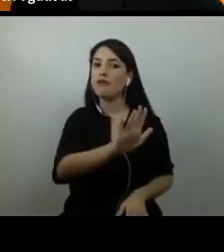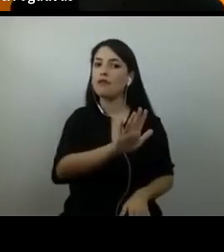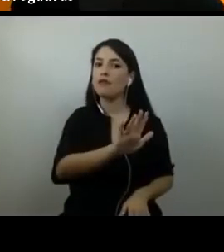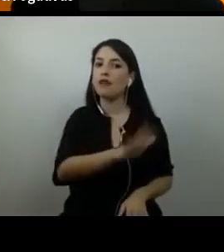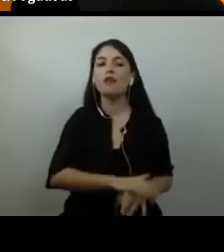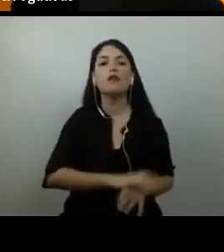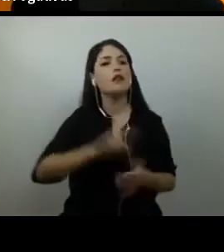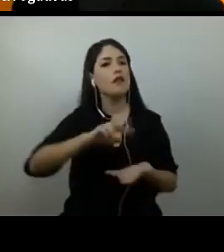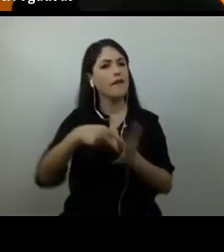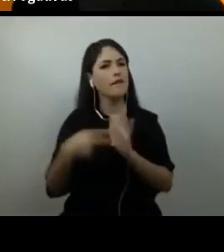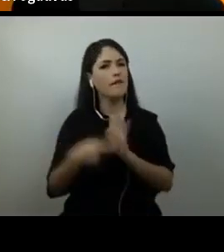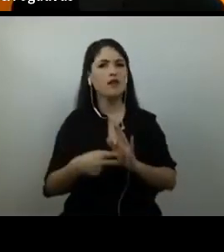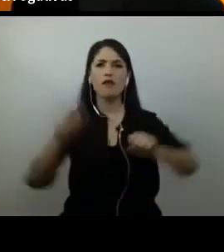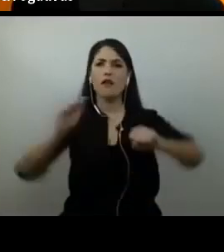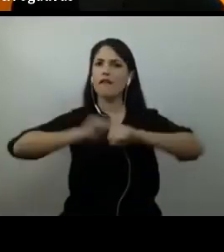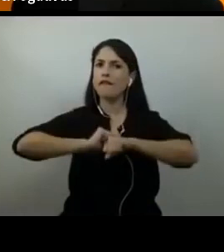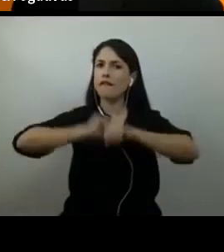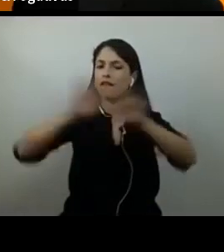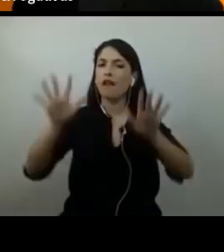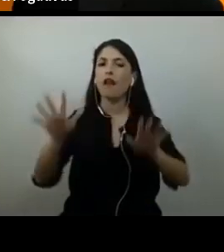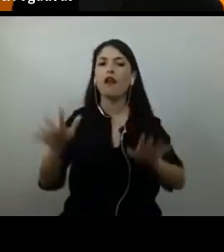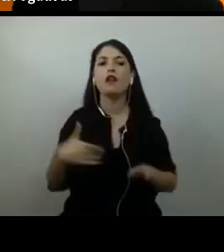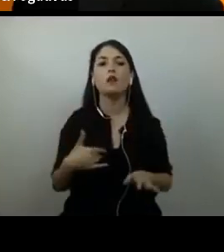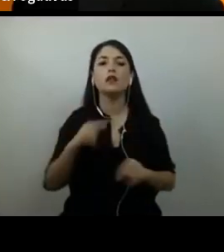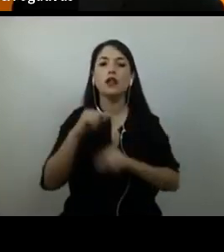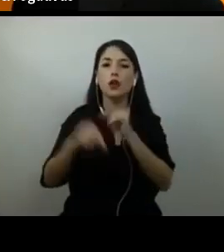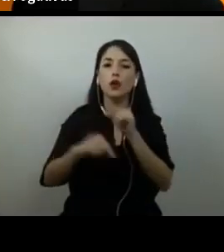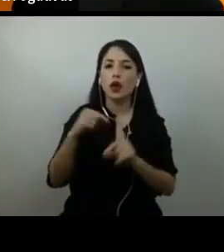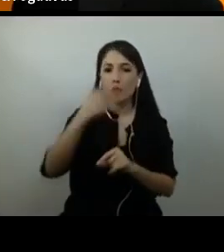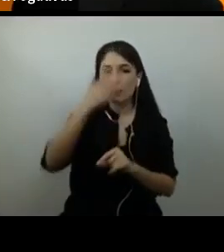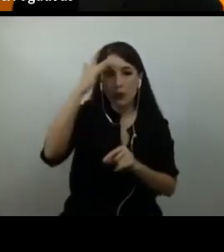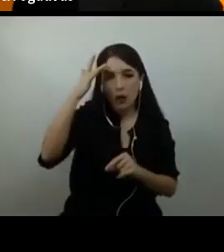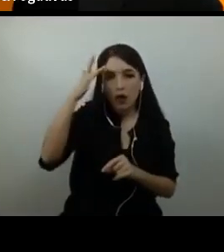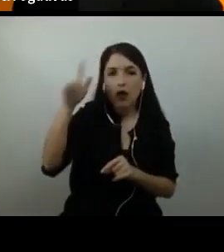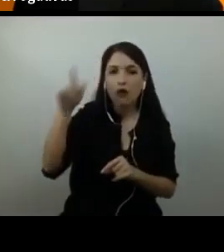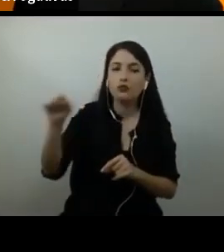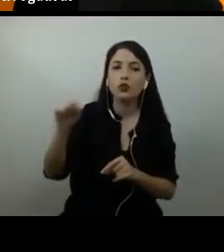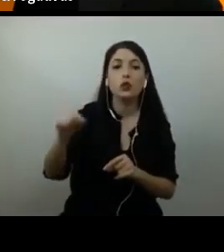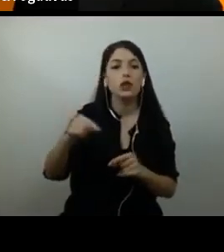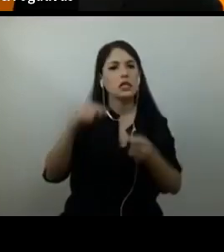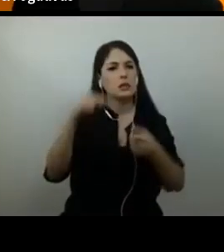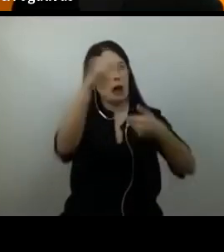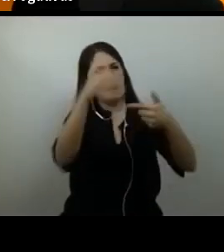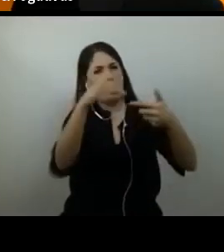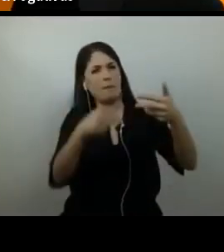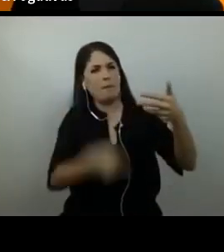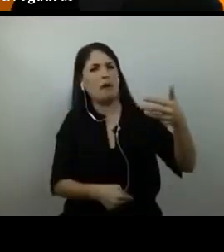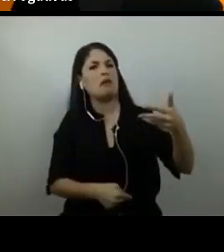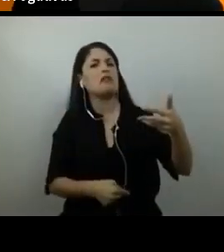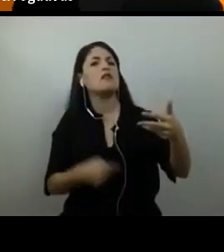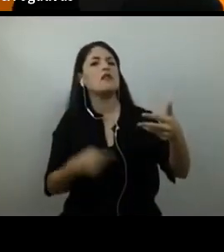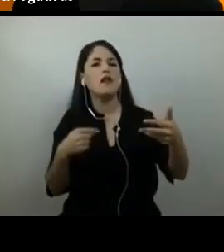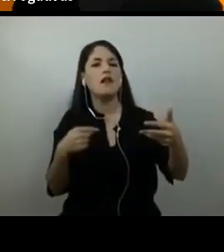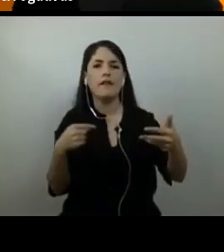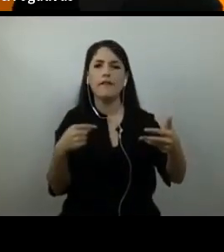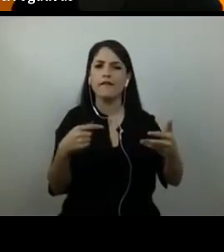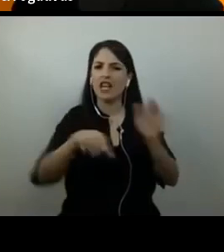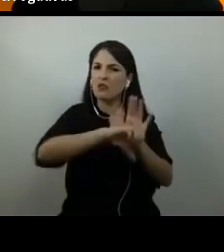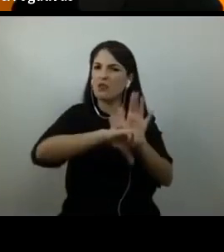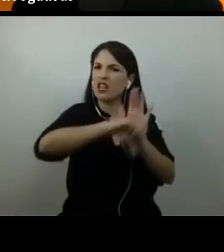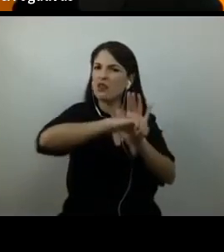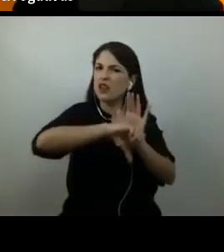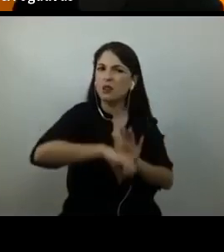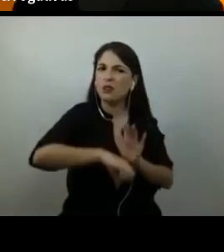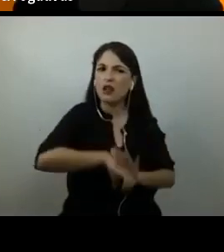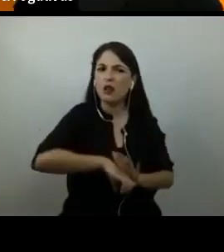muito claro, que está denunciando o cometimento de crimes de responsabilidade por parte do presidente da República, e inclusive no parágrafo final, nós fizemos